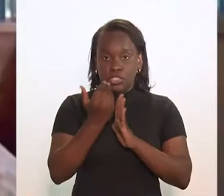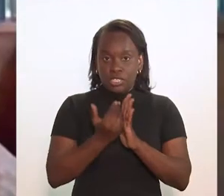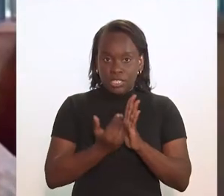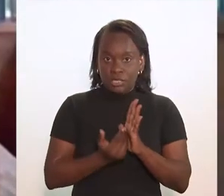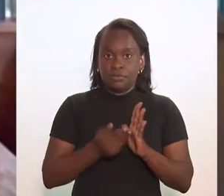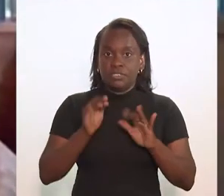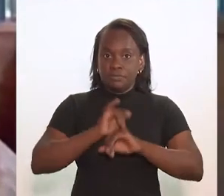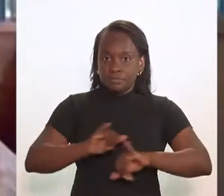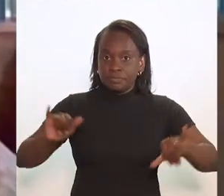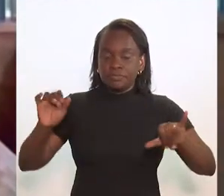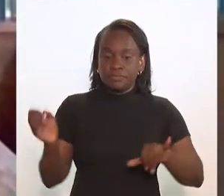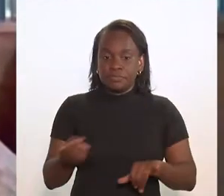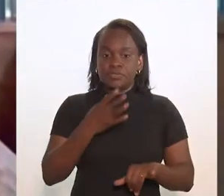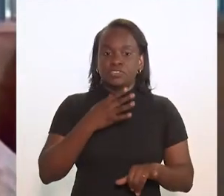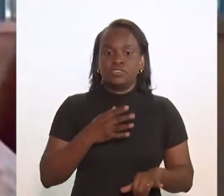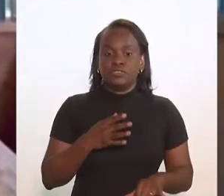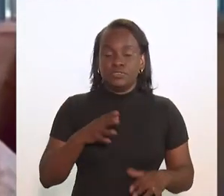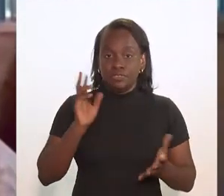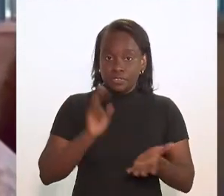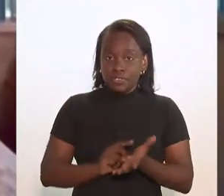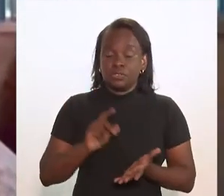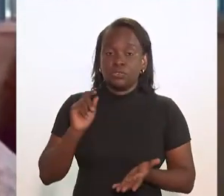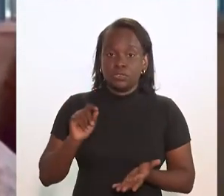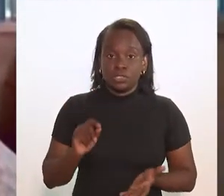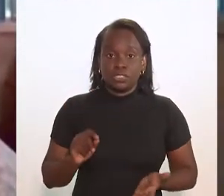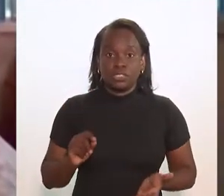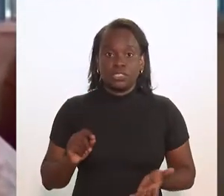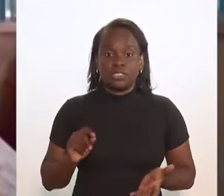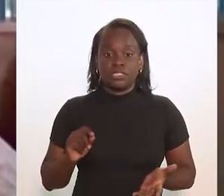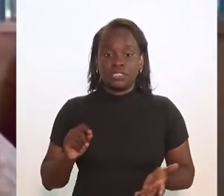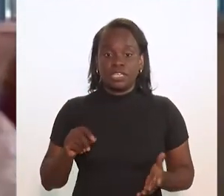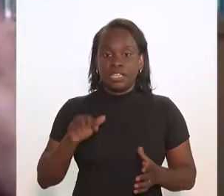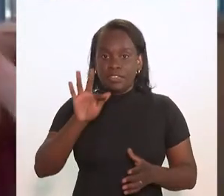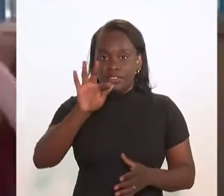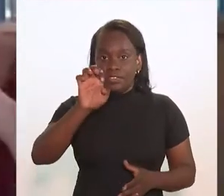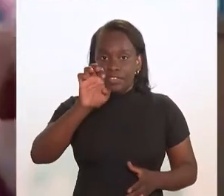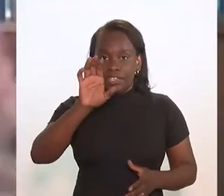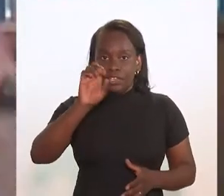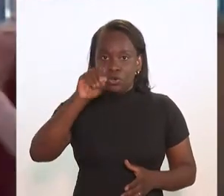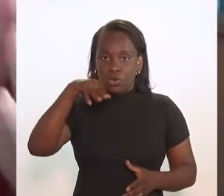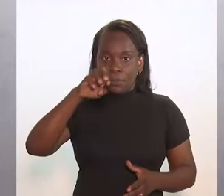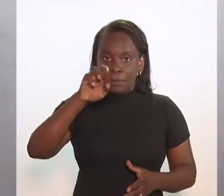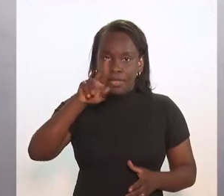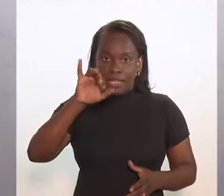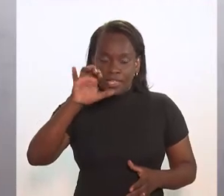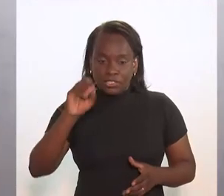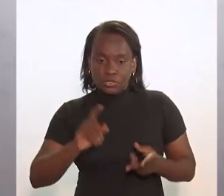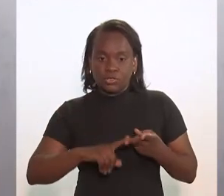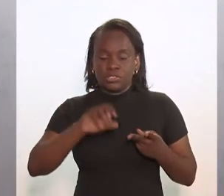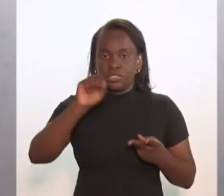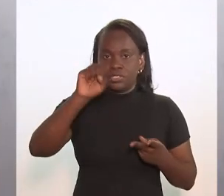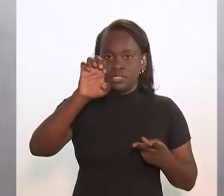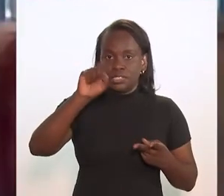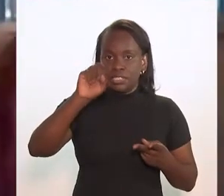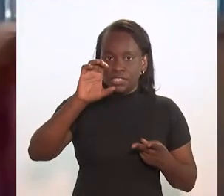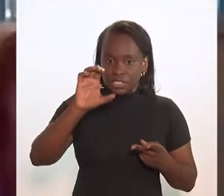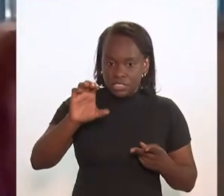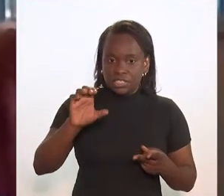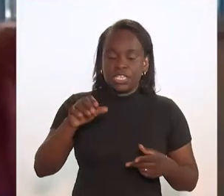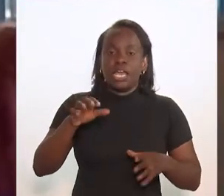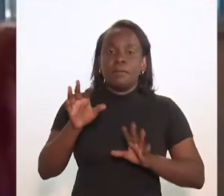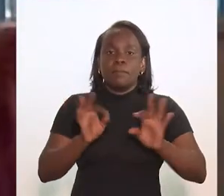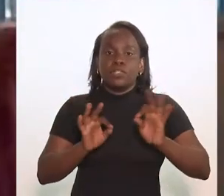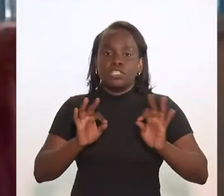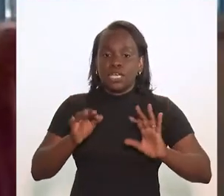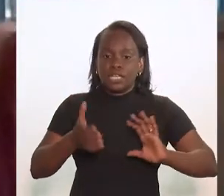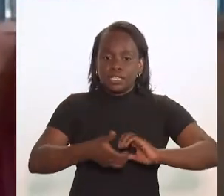esse programa que foi lançado, na verdade, com da Fé Comércio, SESC, o projeto de